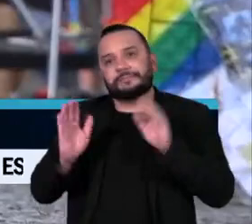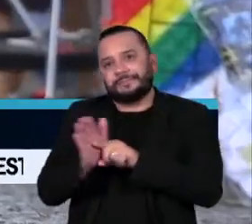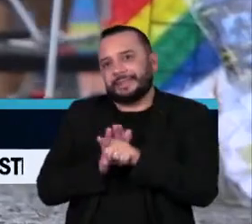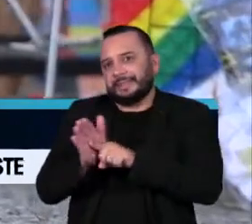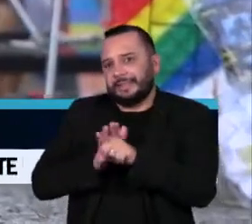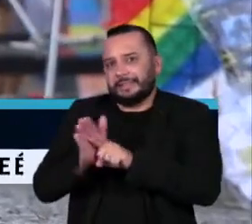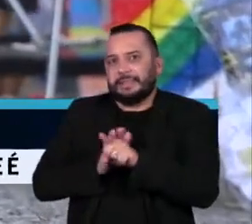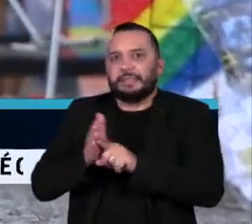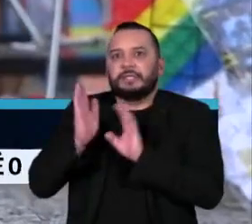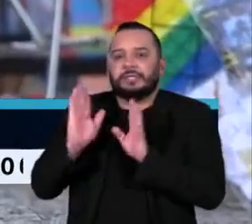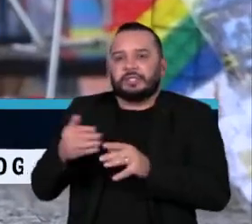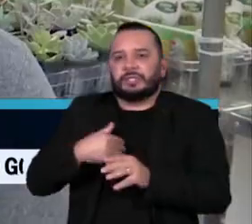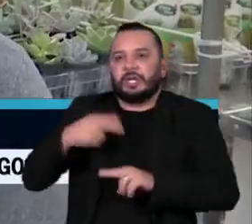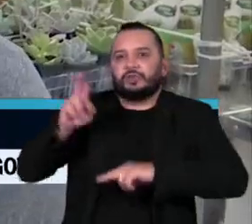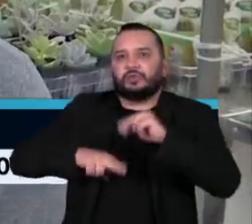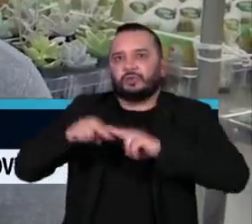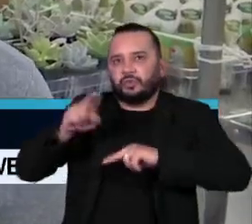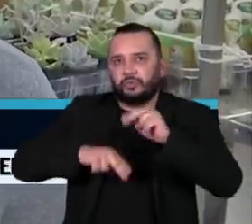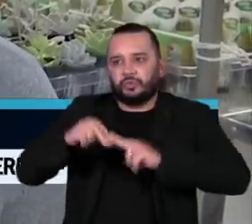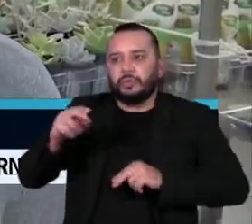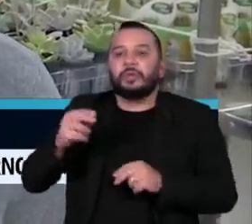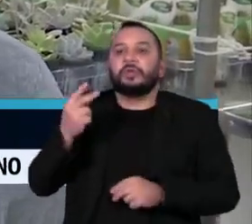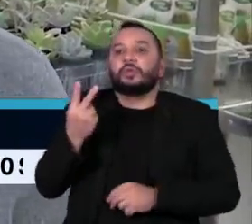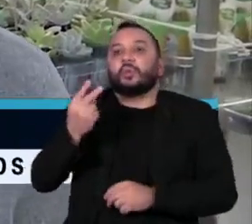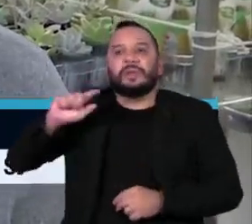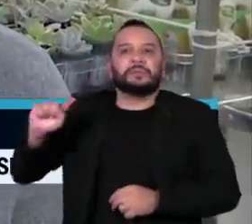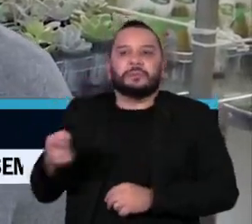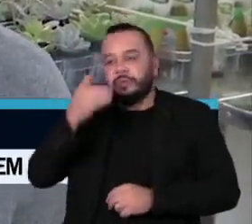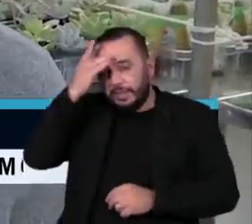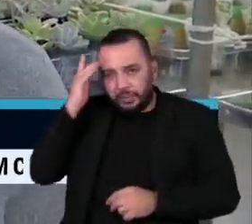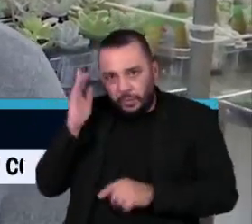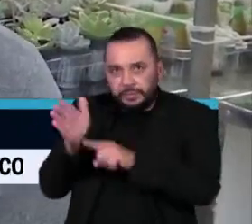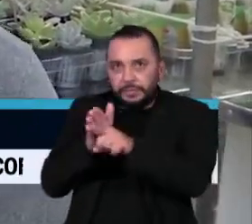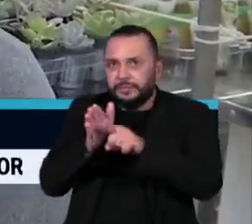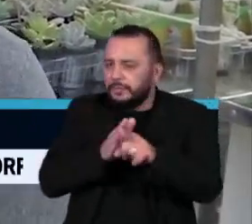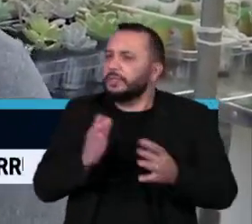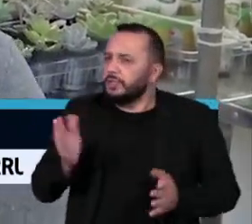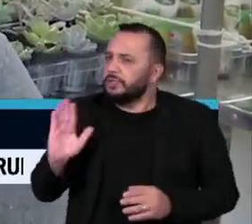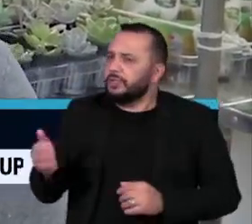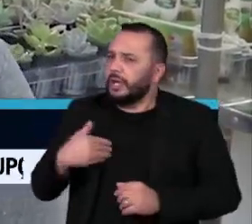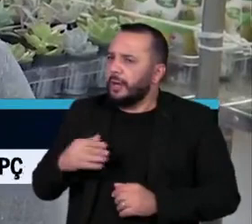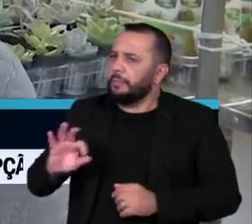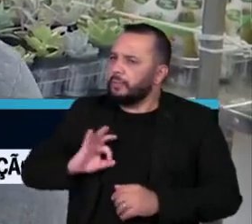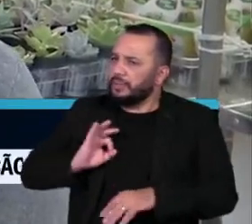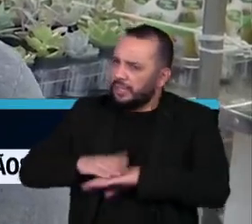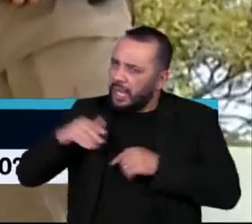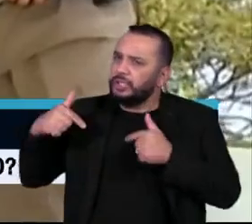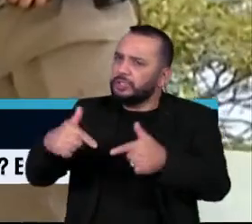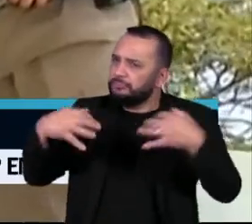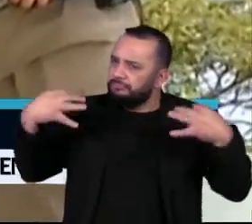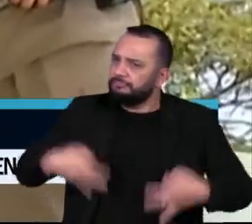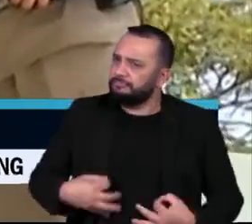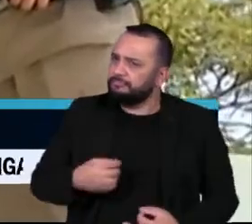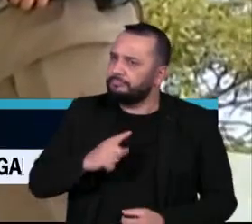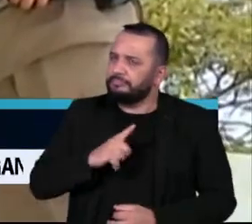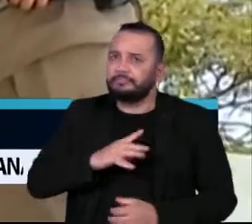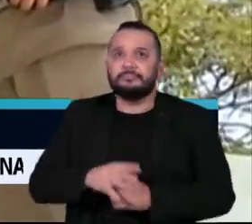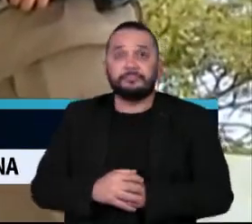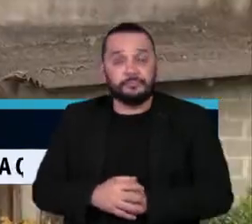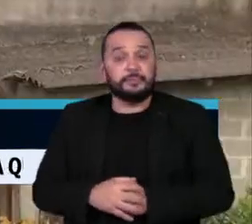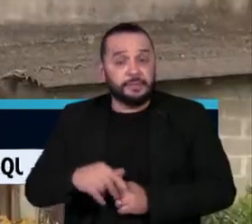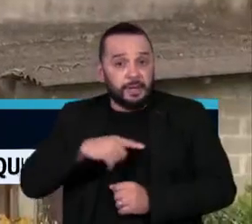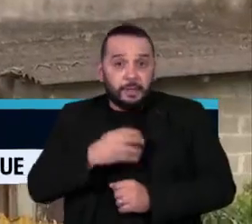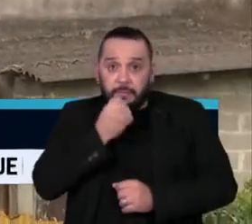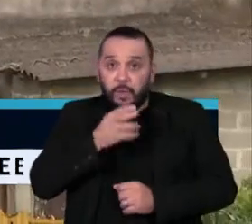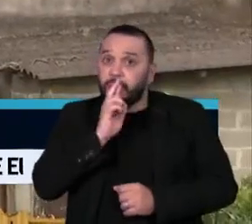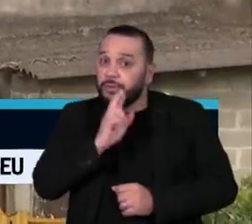que ouviu 2 mil brasileiros. Muitas vezes a gente precisou e ela estava ali. Agora a gente está vendo que ela está agindo mais ainda. Apesar do bom